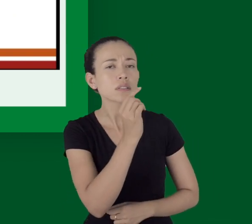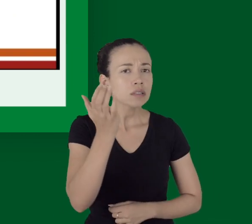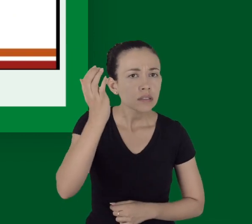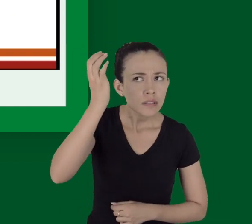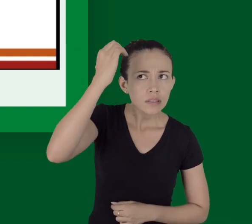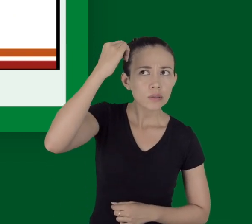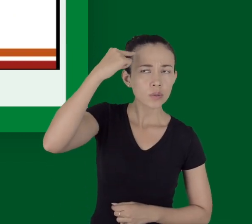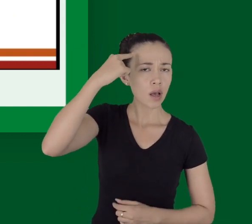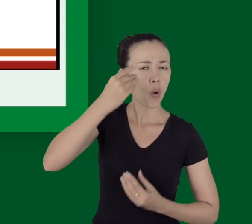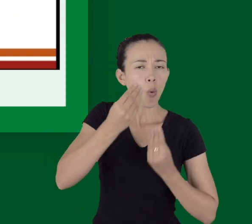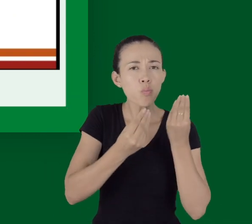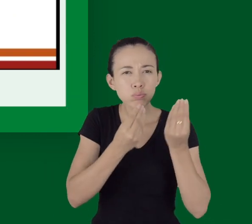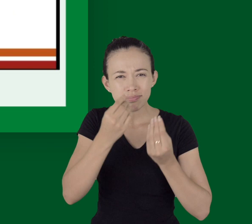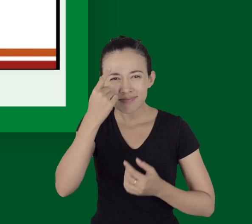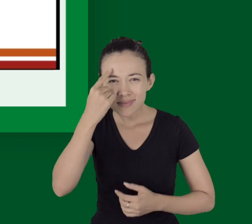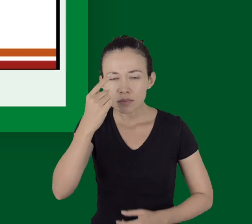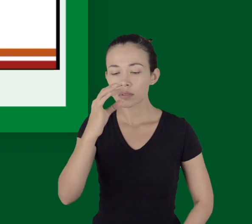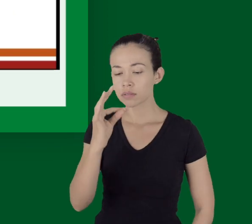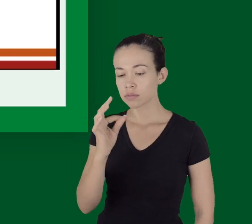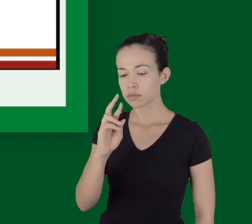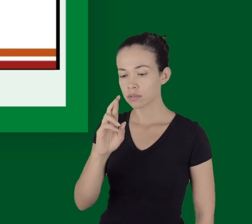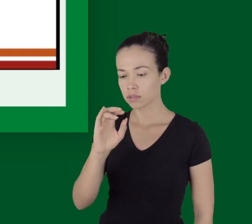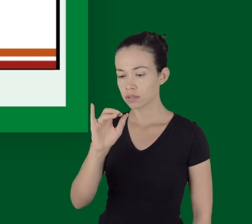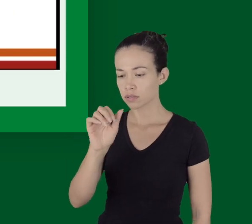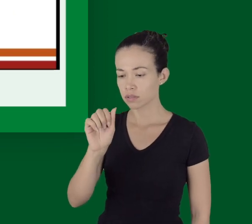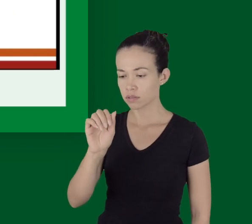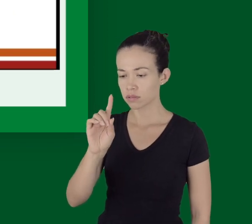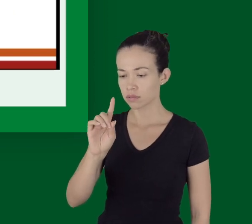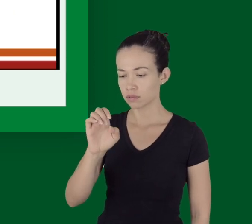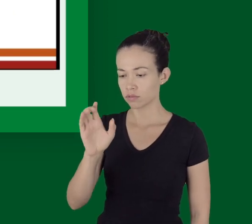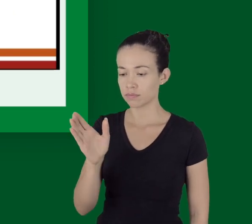mais precocemente identificada.